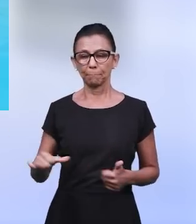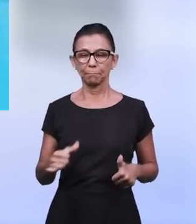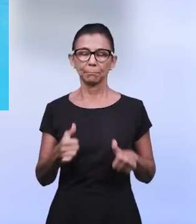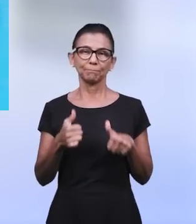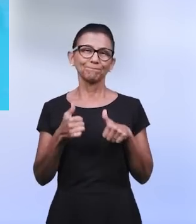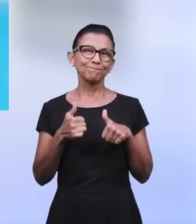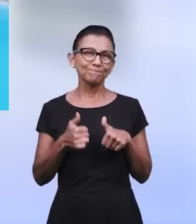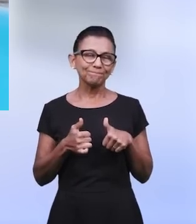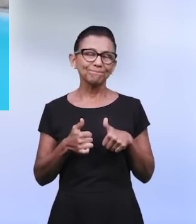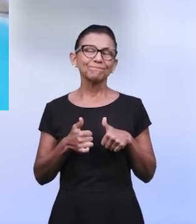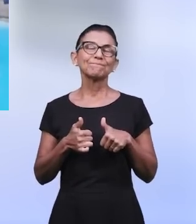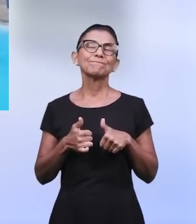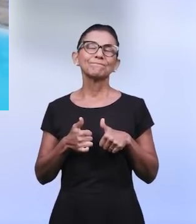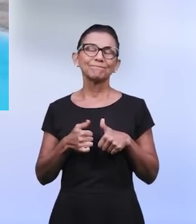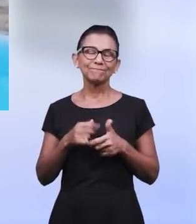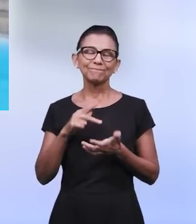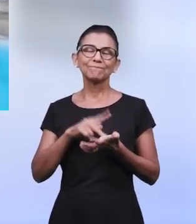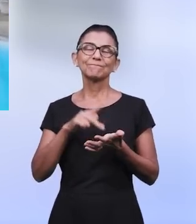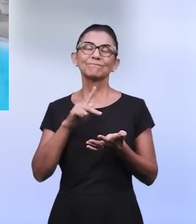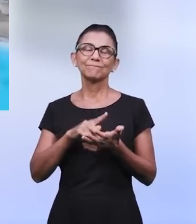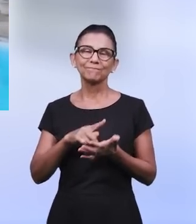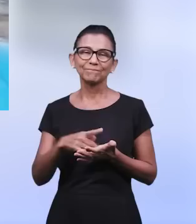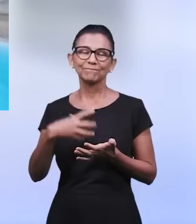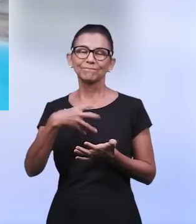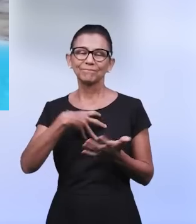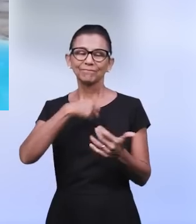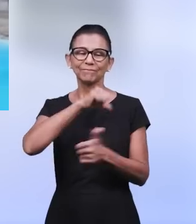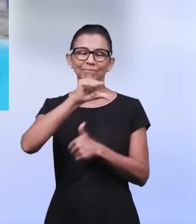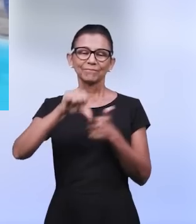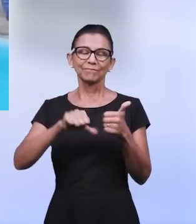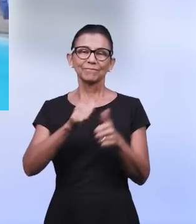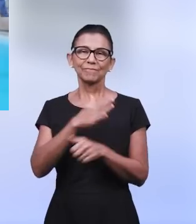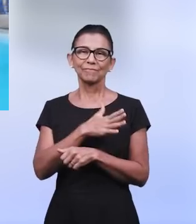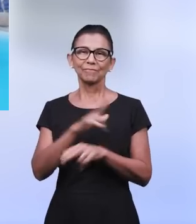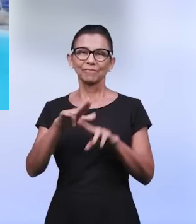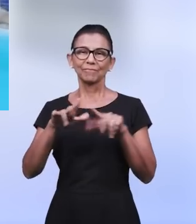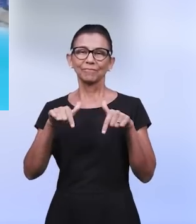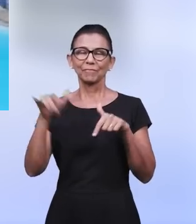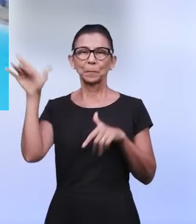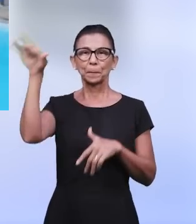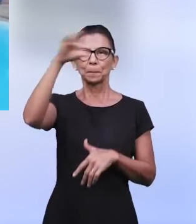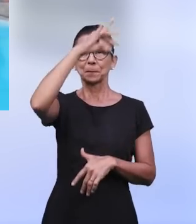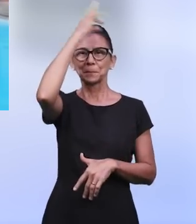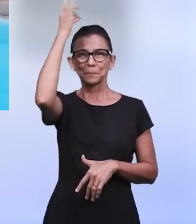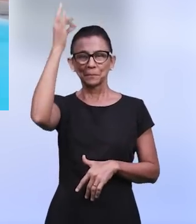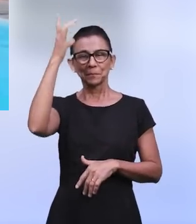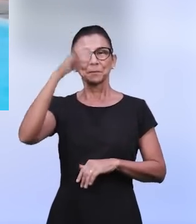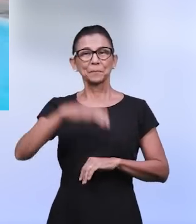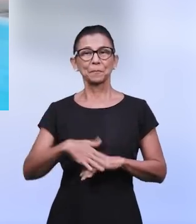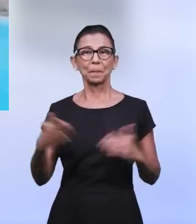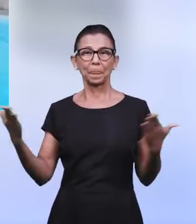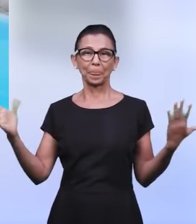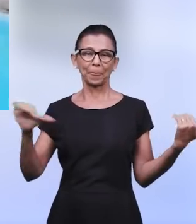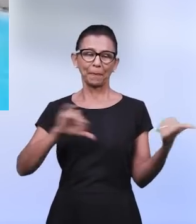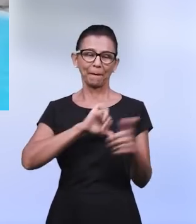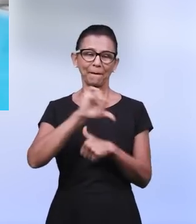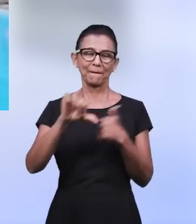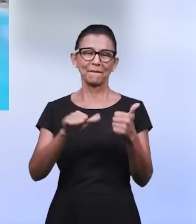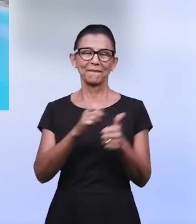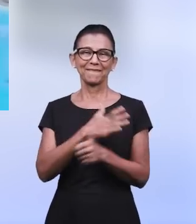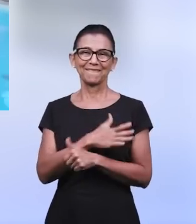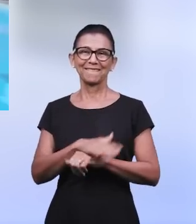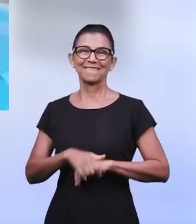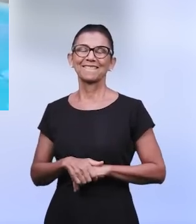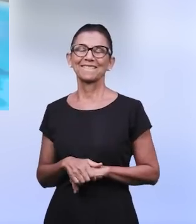águas, confirmando que viveram essa experiência de transformação operada pelo Espírito Santo. E agora são novas